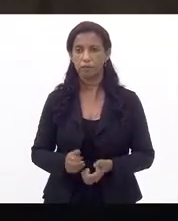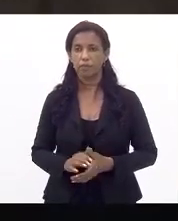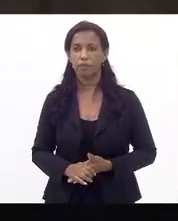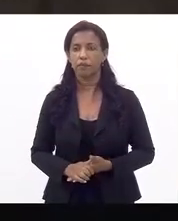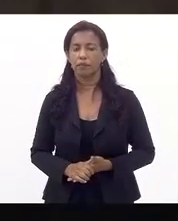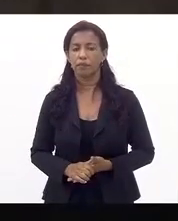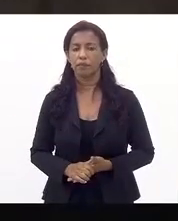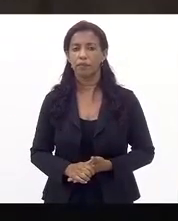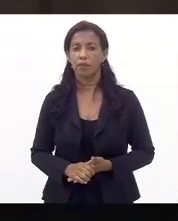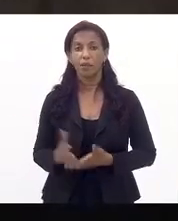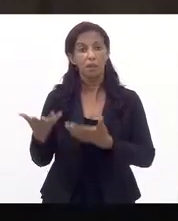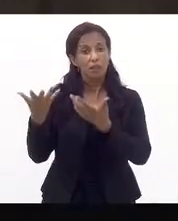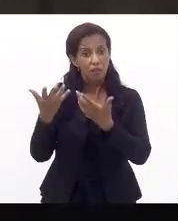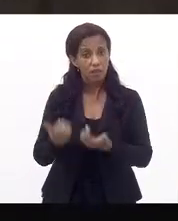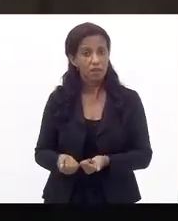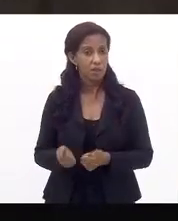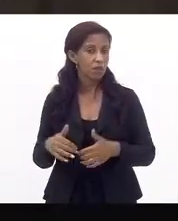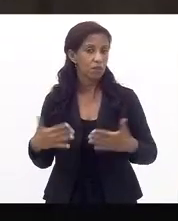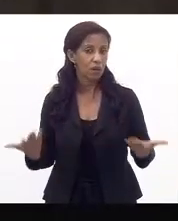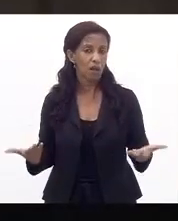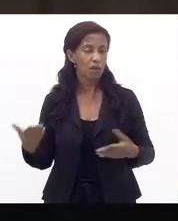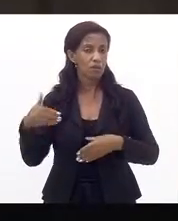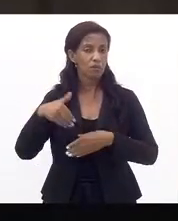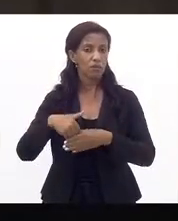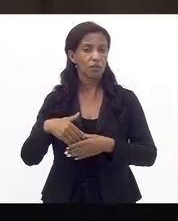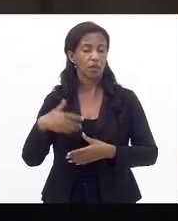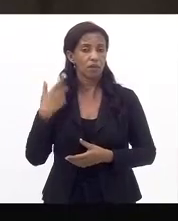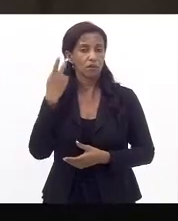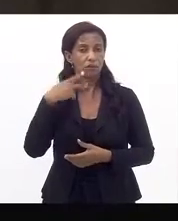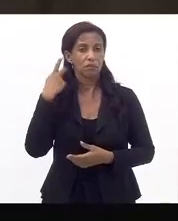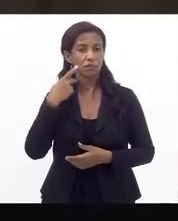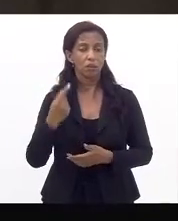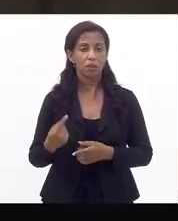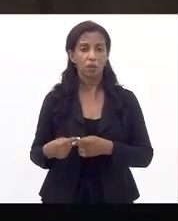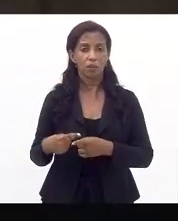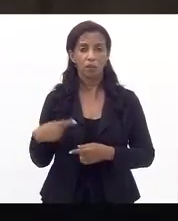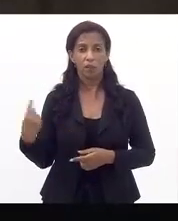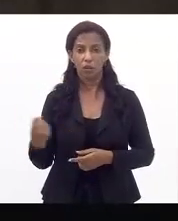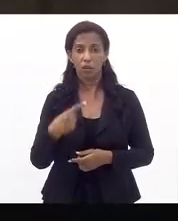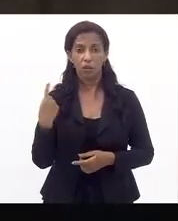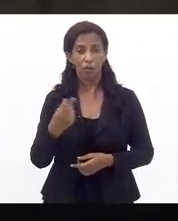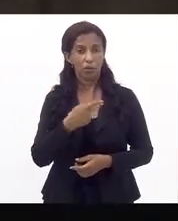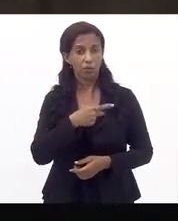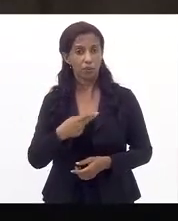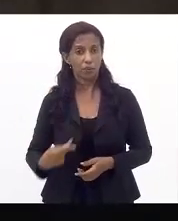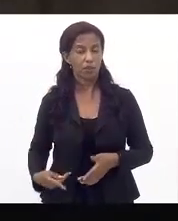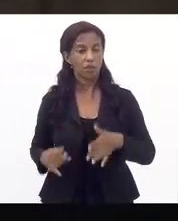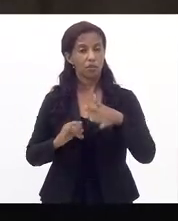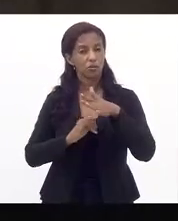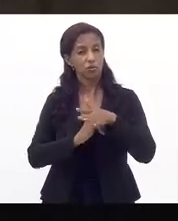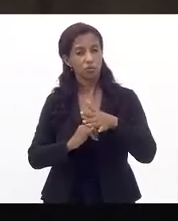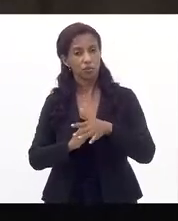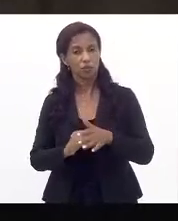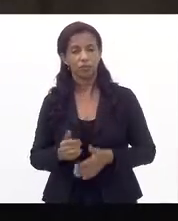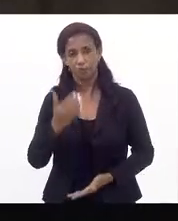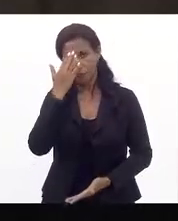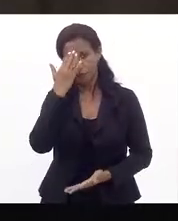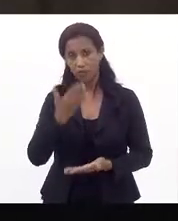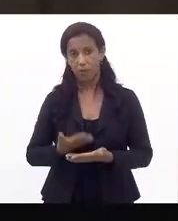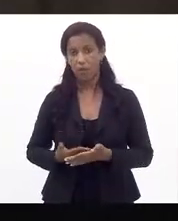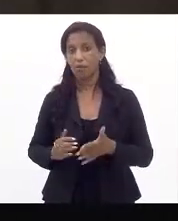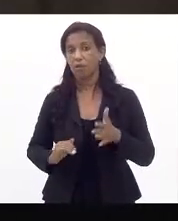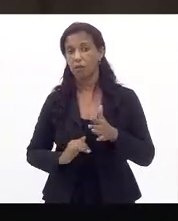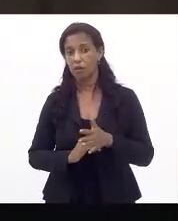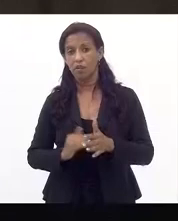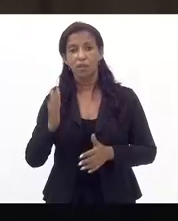que aceitaremos Claras por votada pelo Parlamento porque nós somos presidentes de instituições acreditam